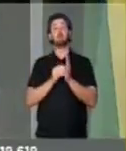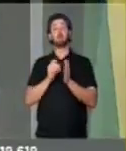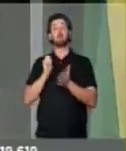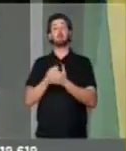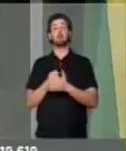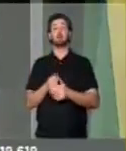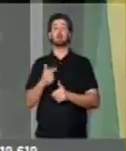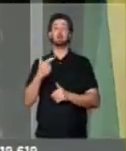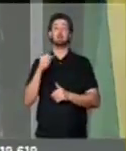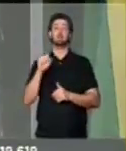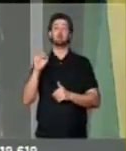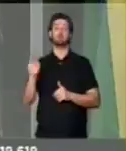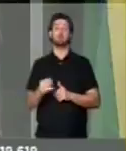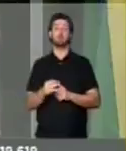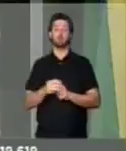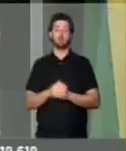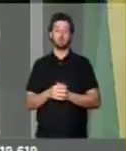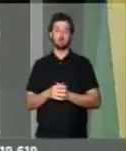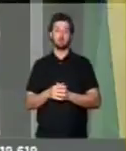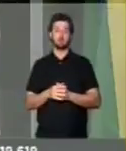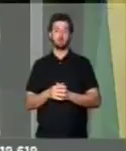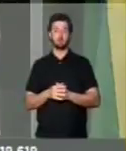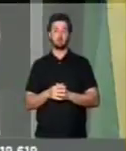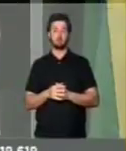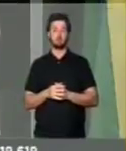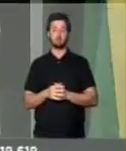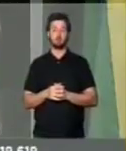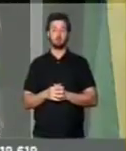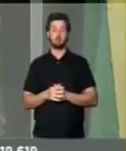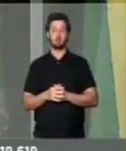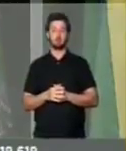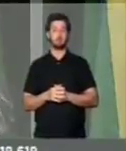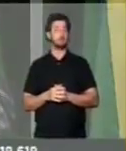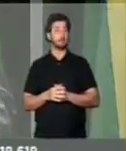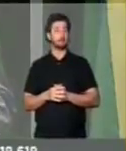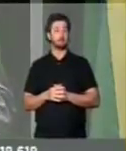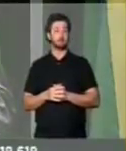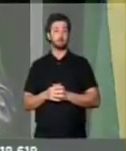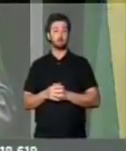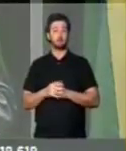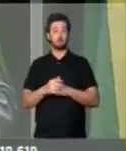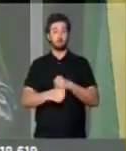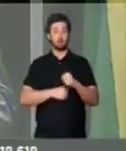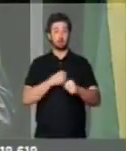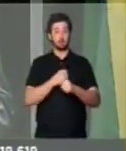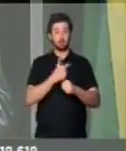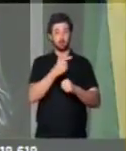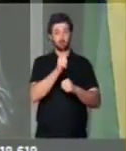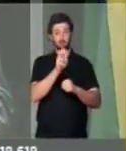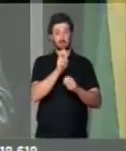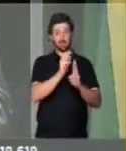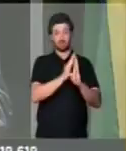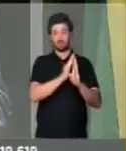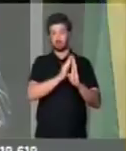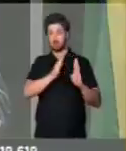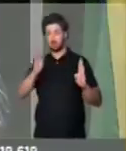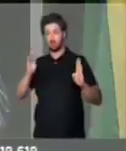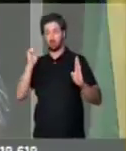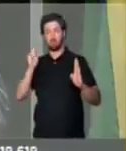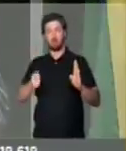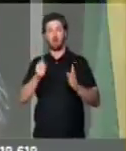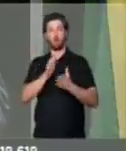aqui 28 milhões para nós pagarmos. Passou o ano de 2015 todo, não